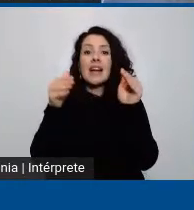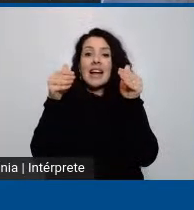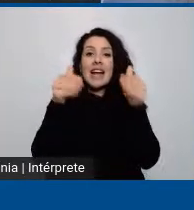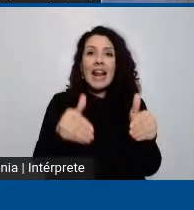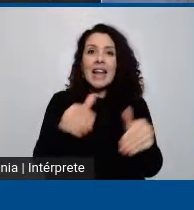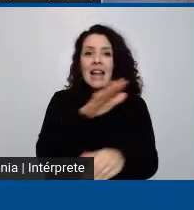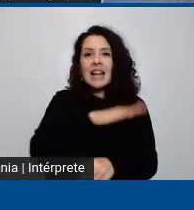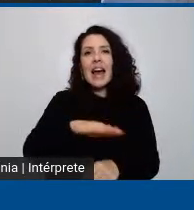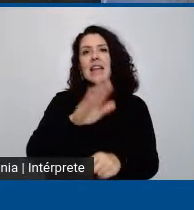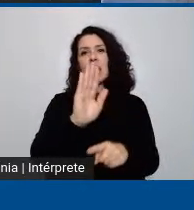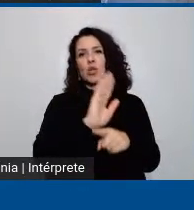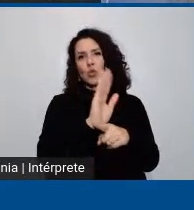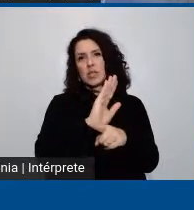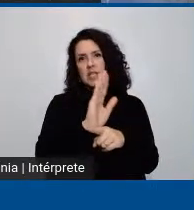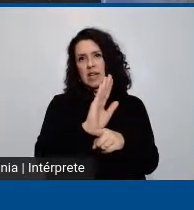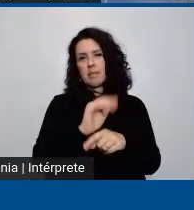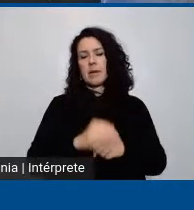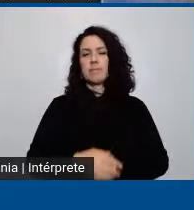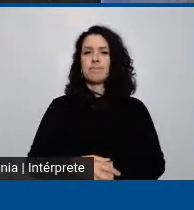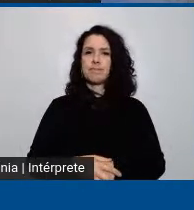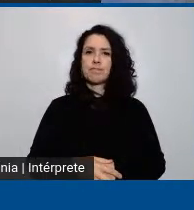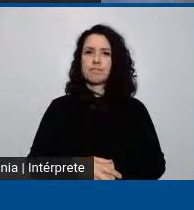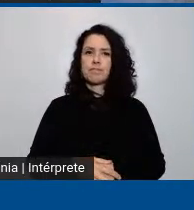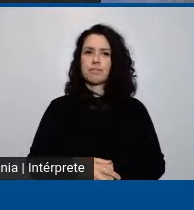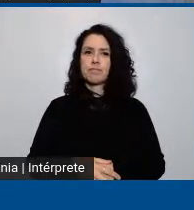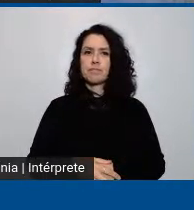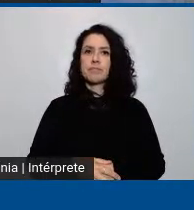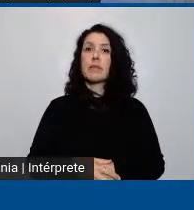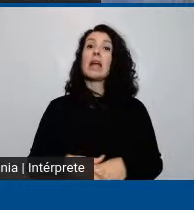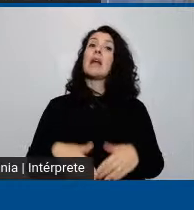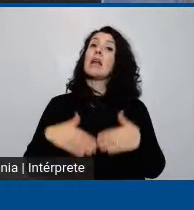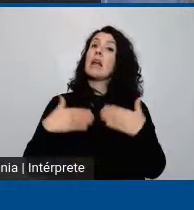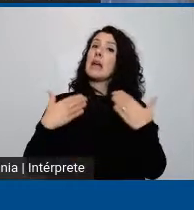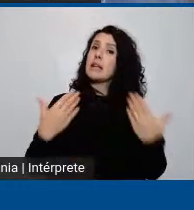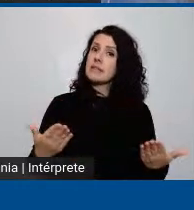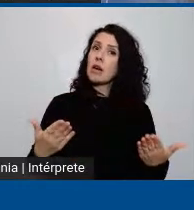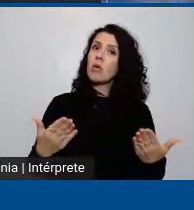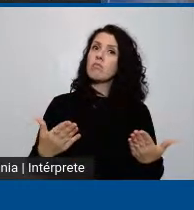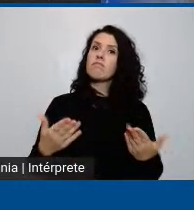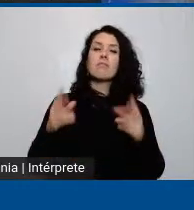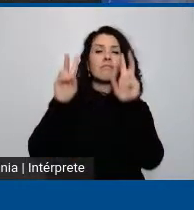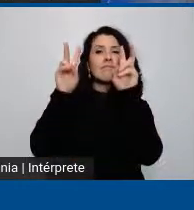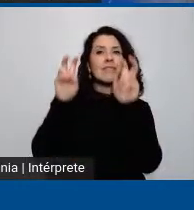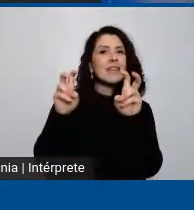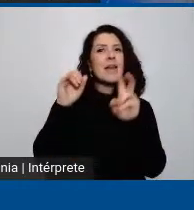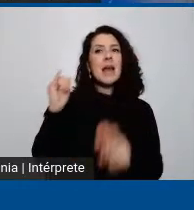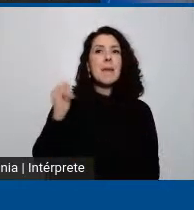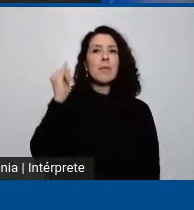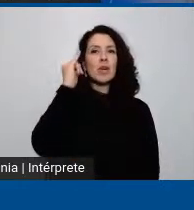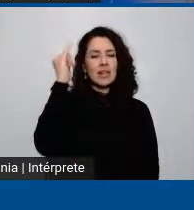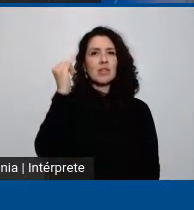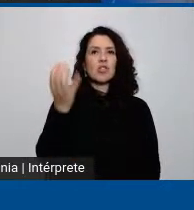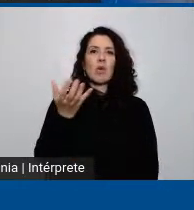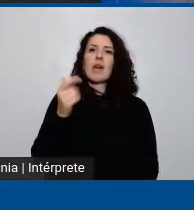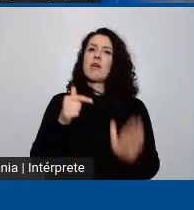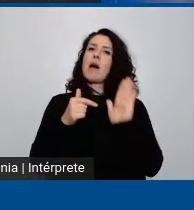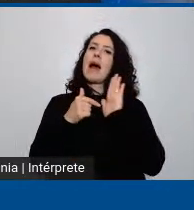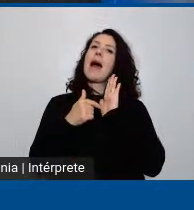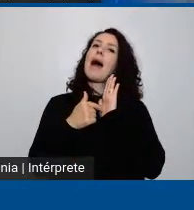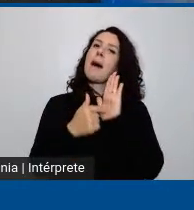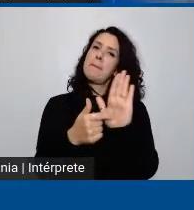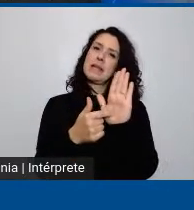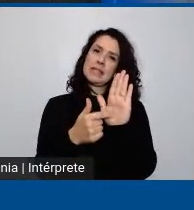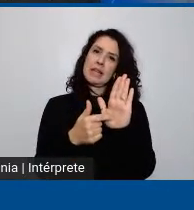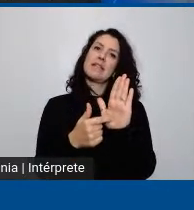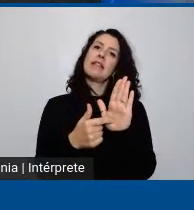né? Então, um aspecto importante aqui que eu quero um pouco apresentar, no caso